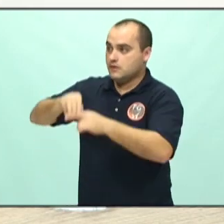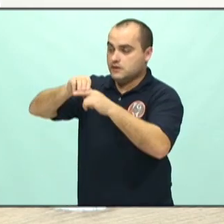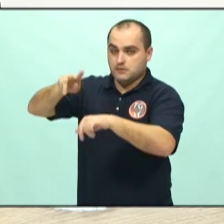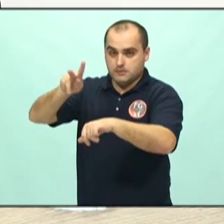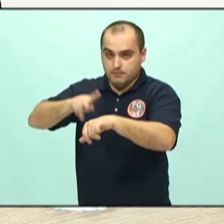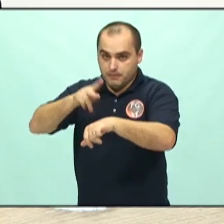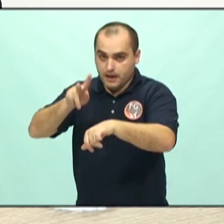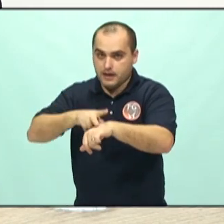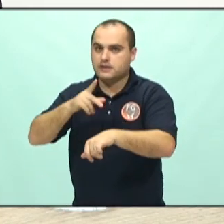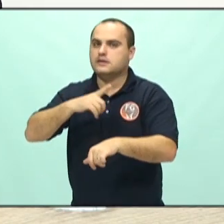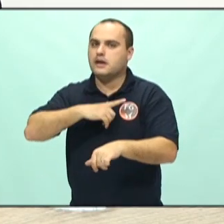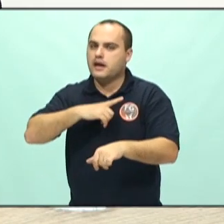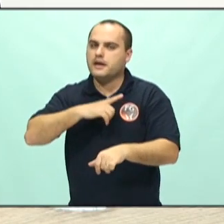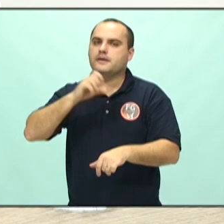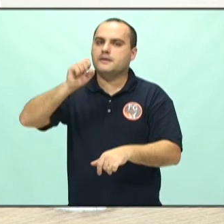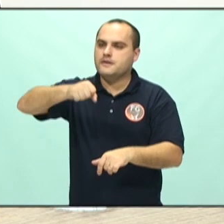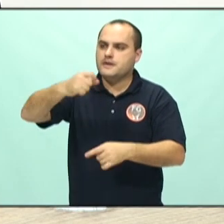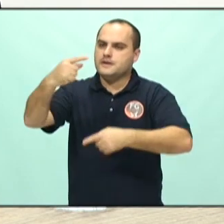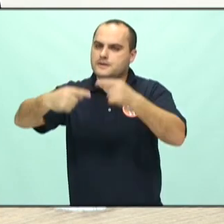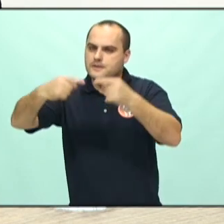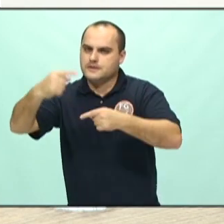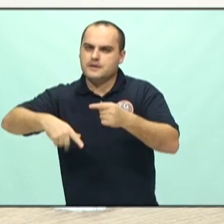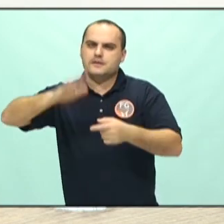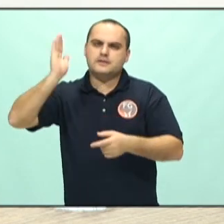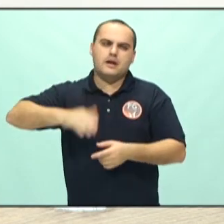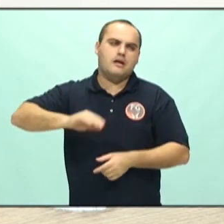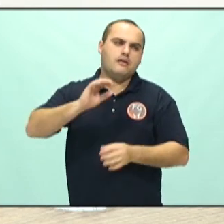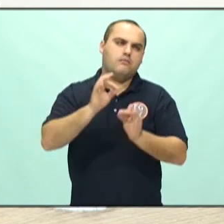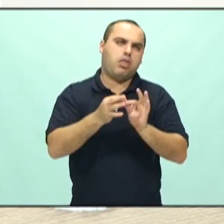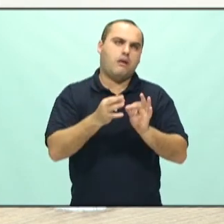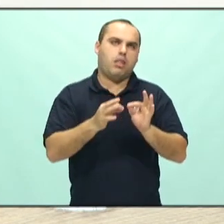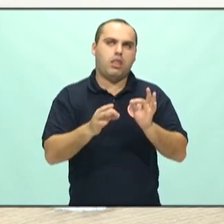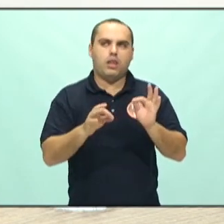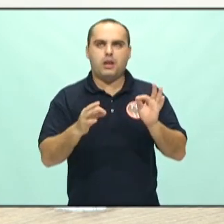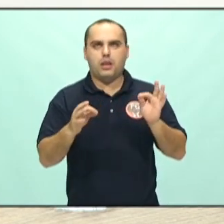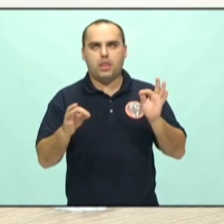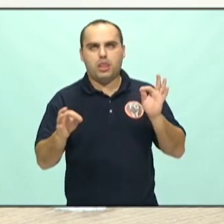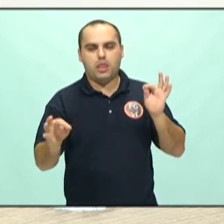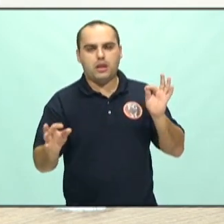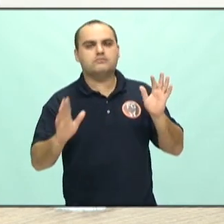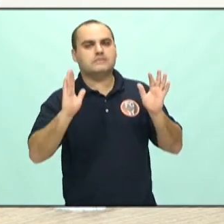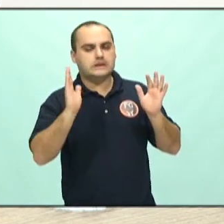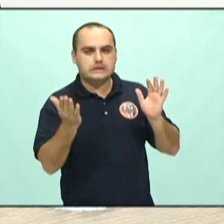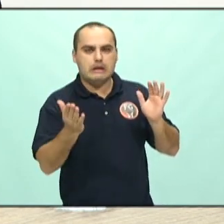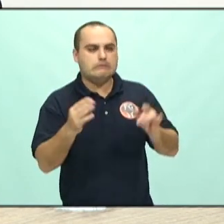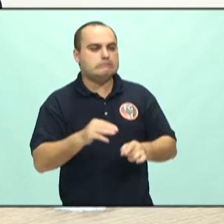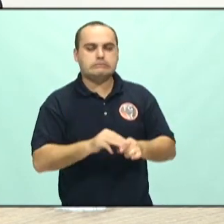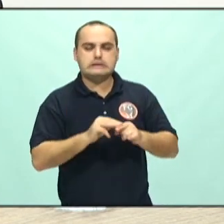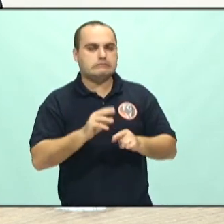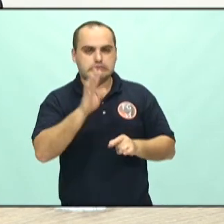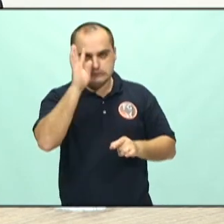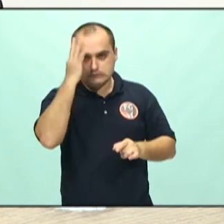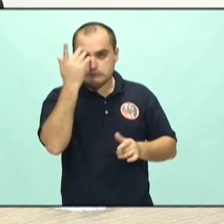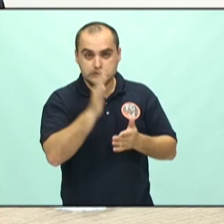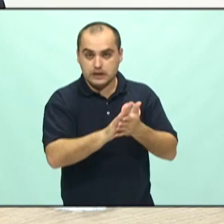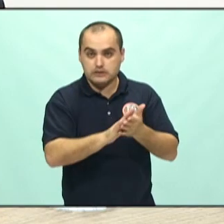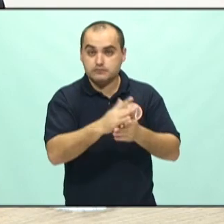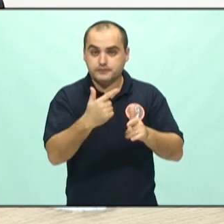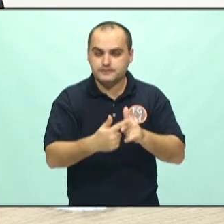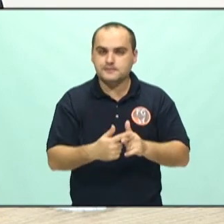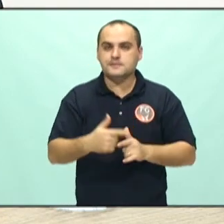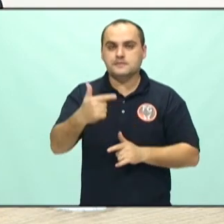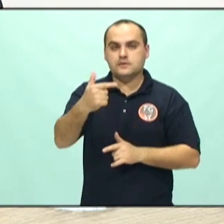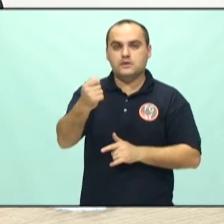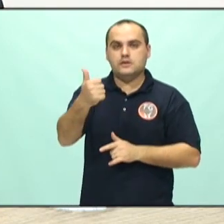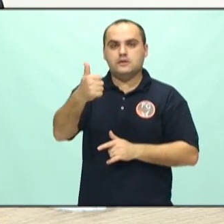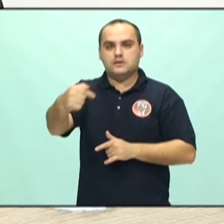nós temos ali ainda uma discussão muito longa que já está se arrastando há um bom tempo, tá? E o município ainda não resolveu, que o município em 2017 optou para